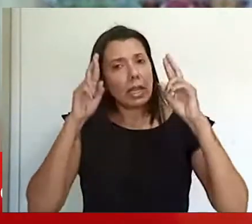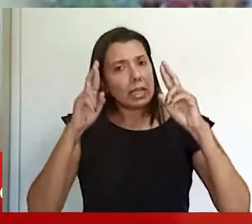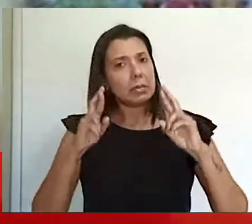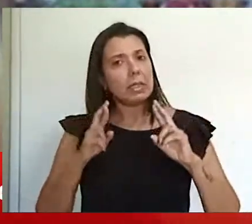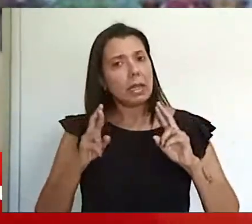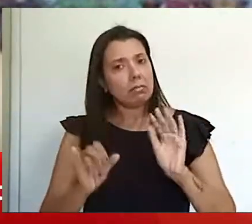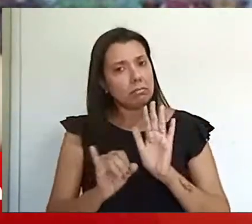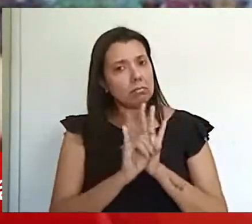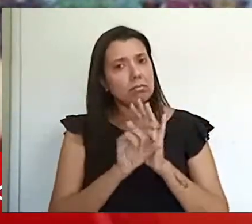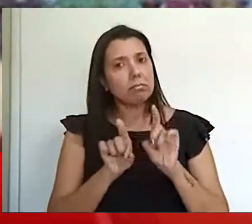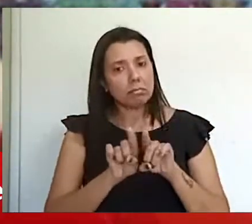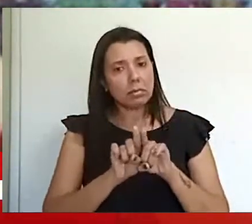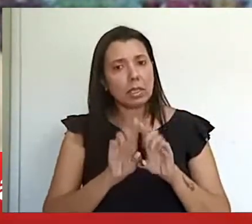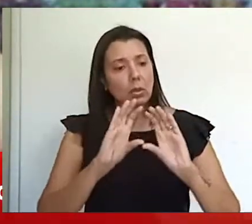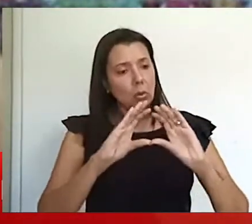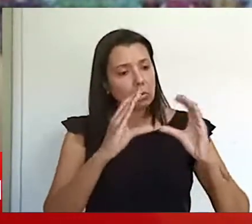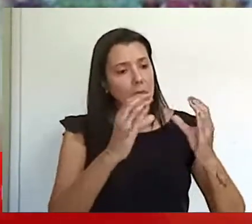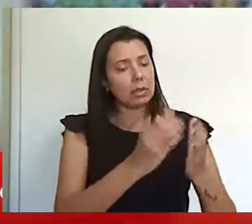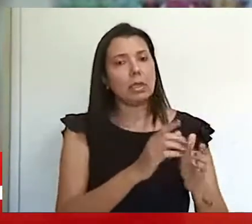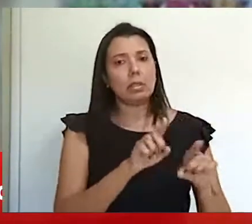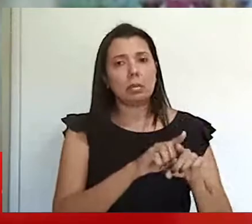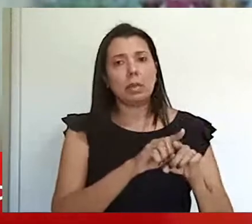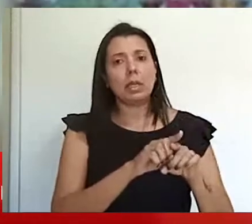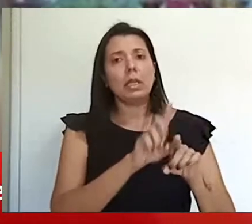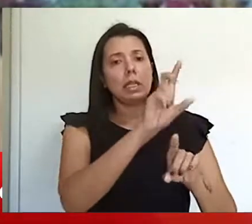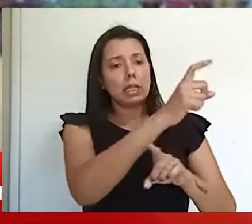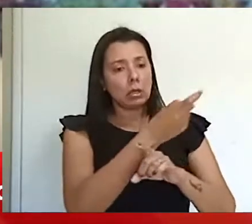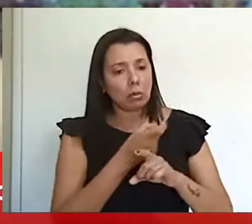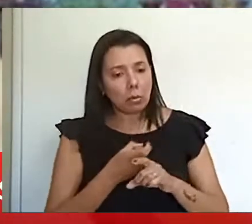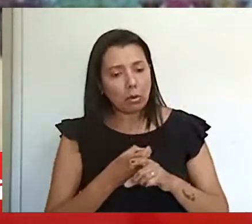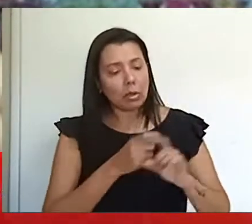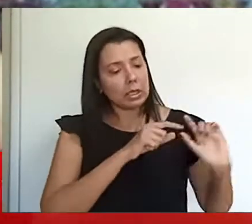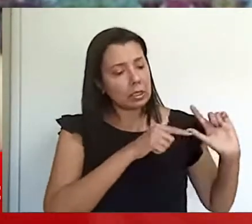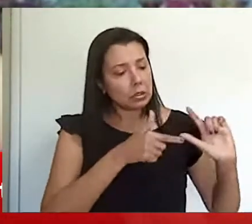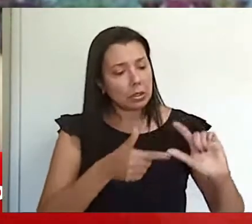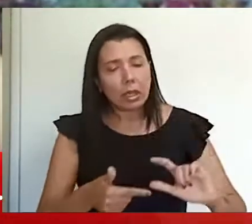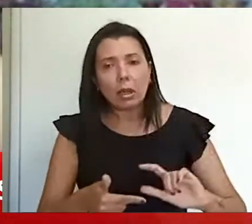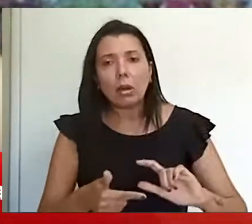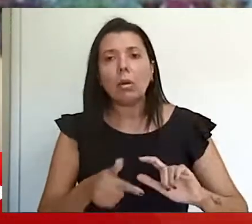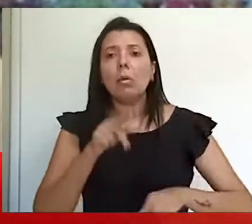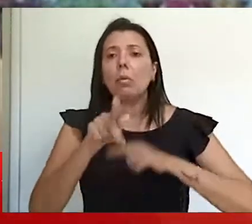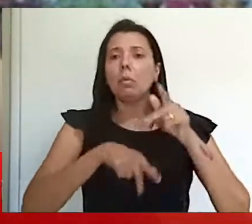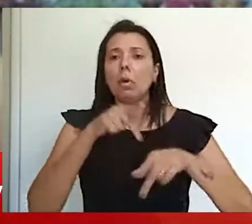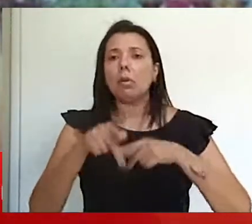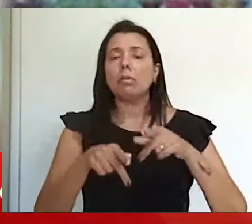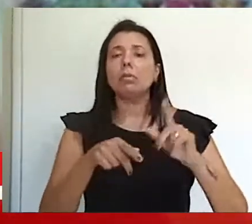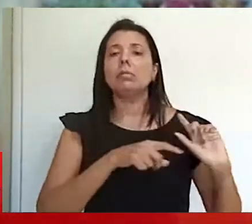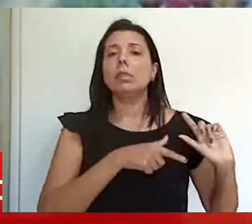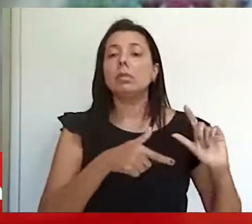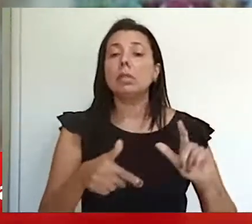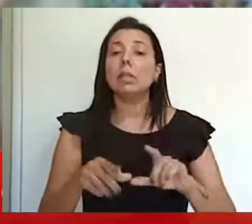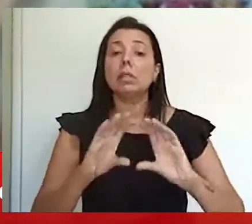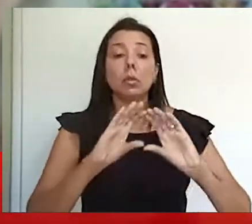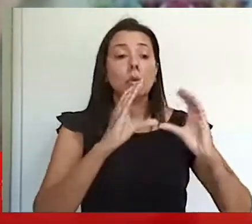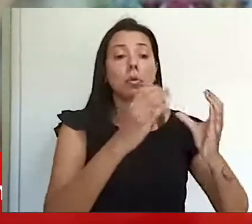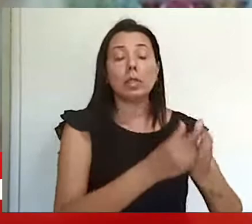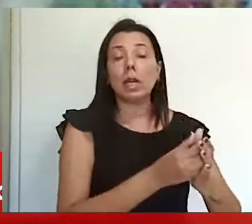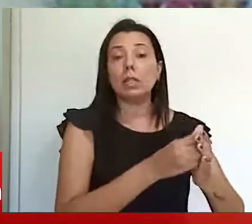dizer, as comunidades quilombolas, as comunidades tradicionais, os povos originários, as comunidades ribeirinhas,